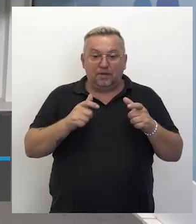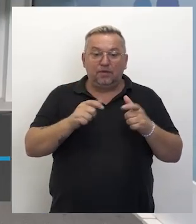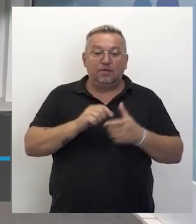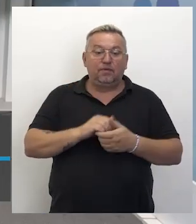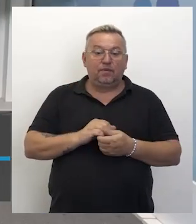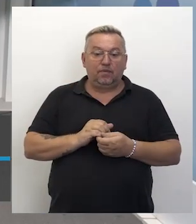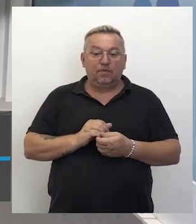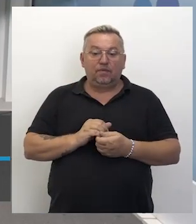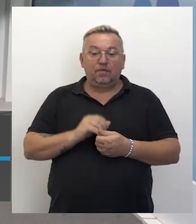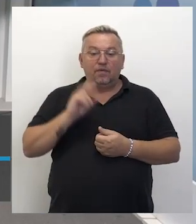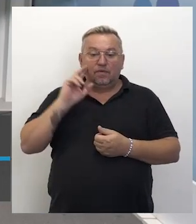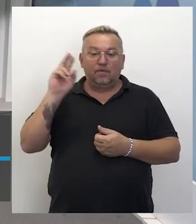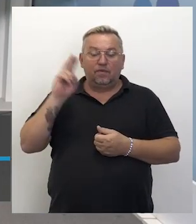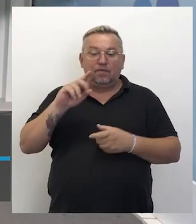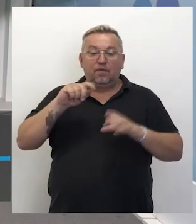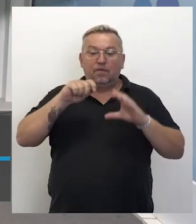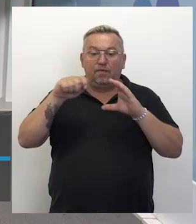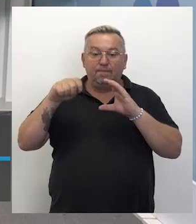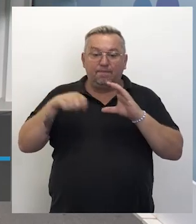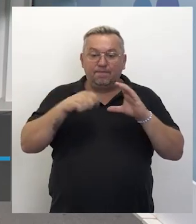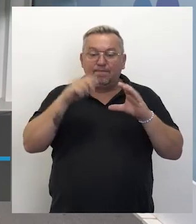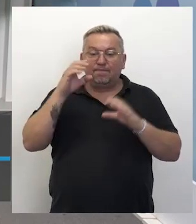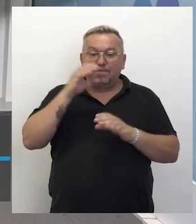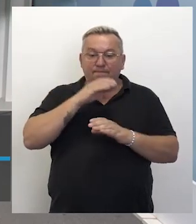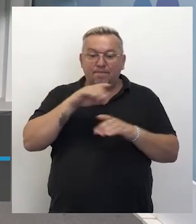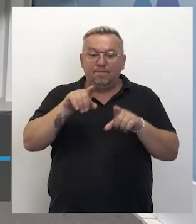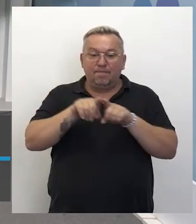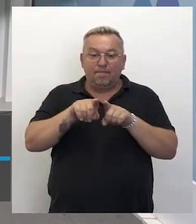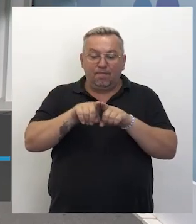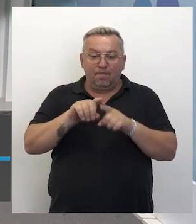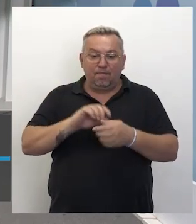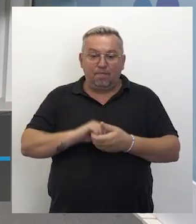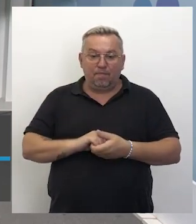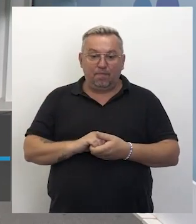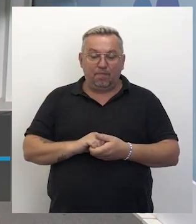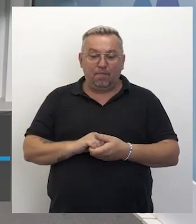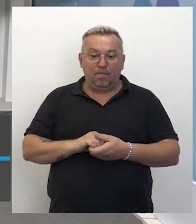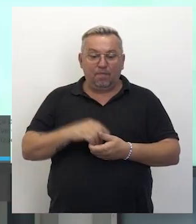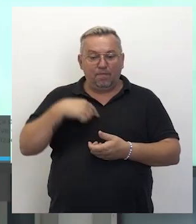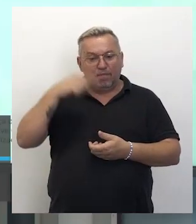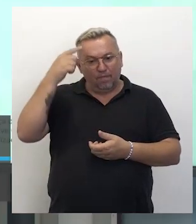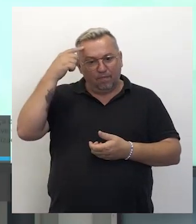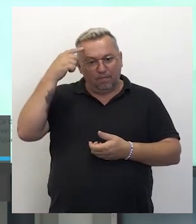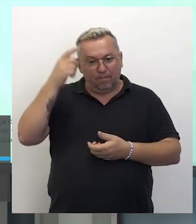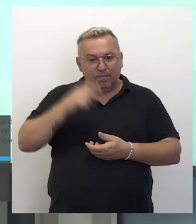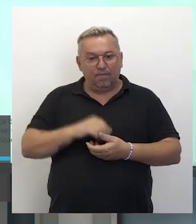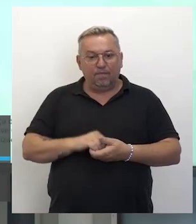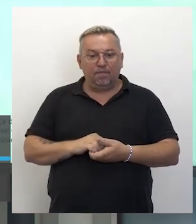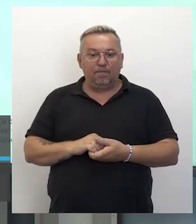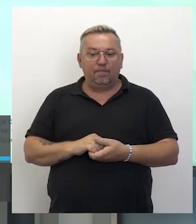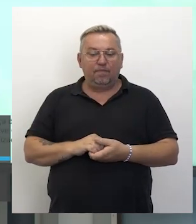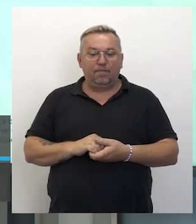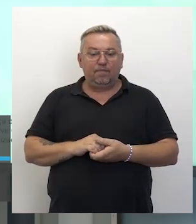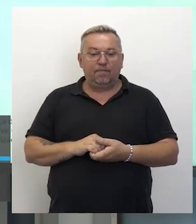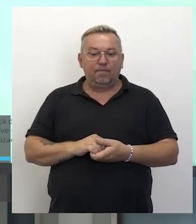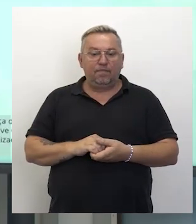Isso. Não é? Vamos dar uma olhadinha num vídeo, esse vídeo bem rapidinho aqui, para a gente refletir sobre essa questão.